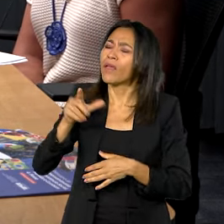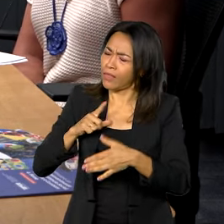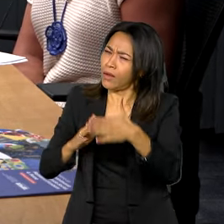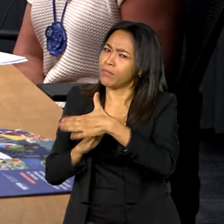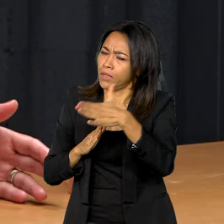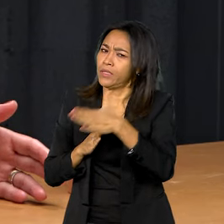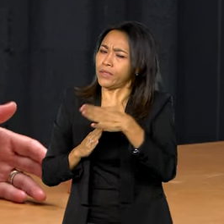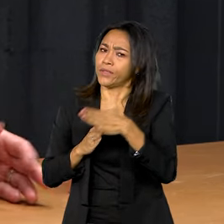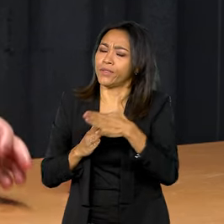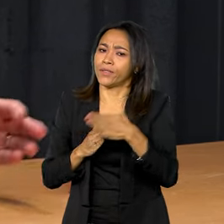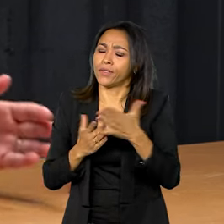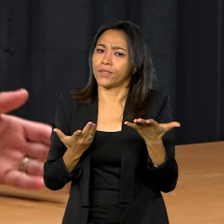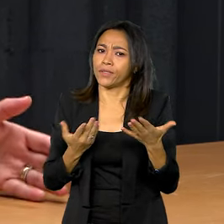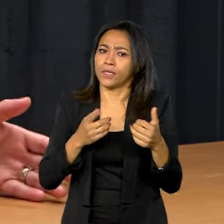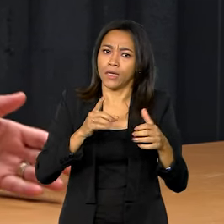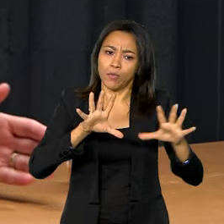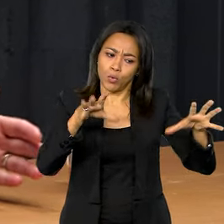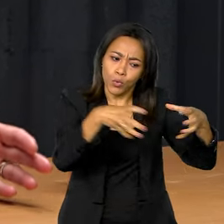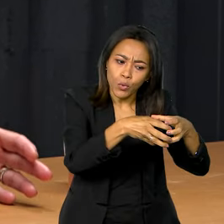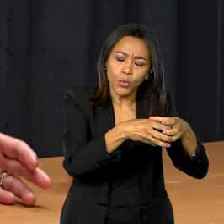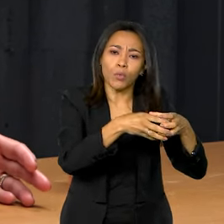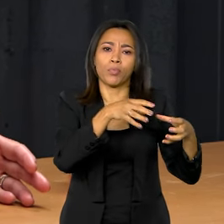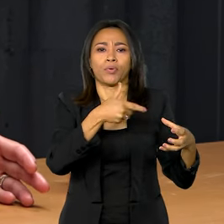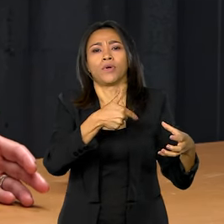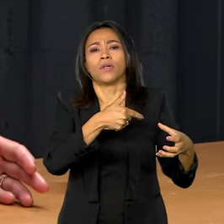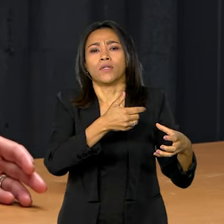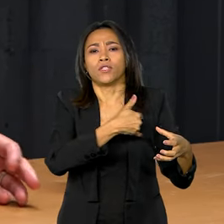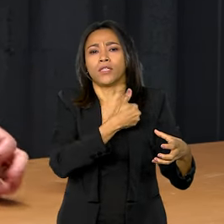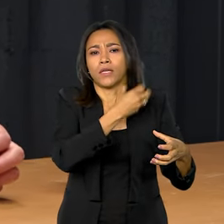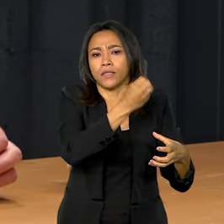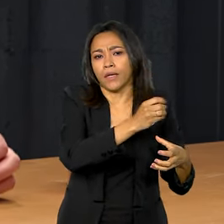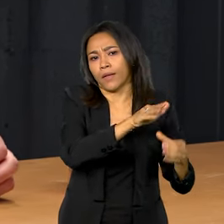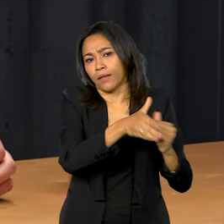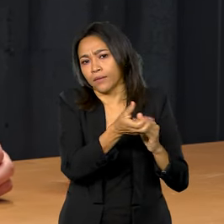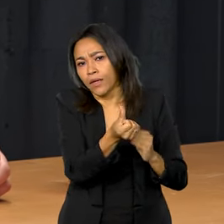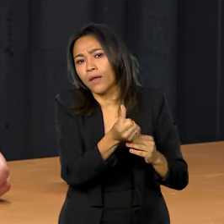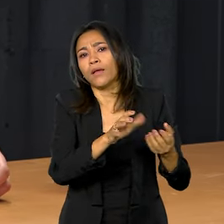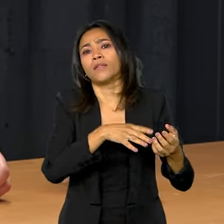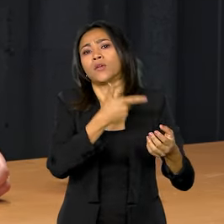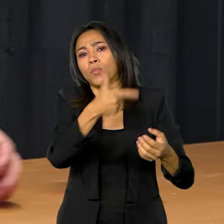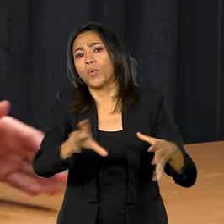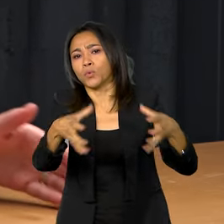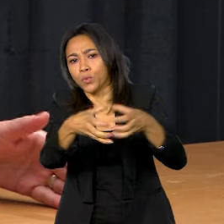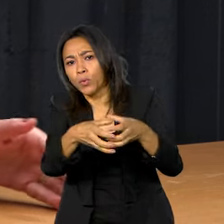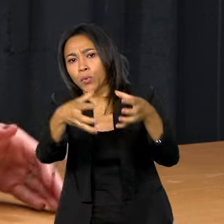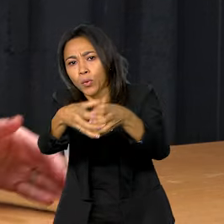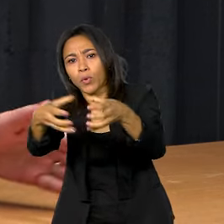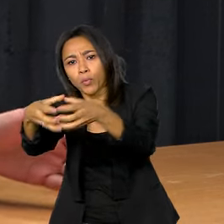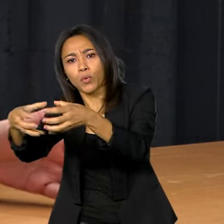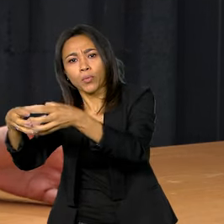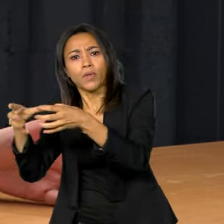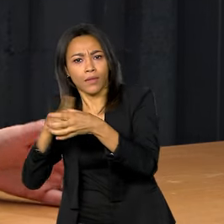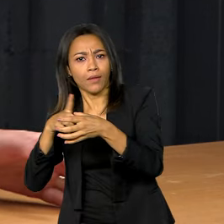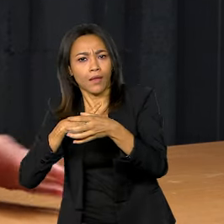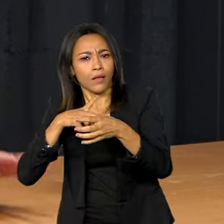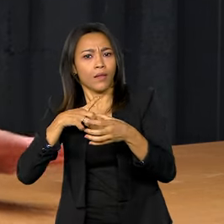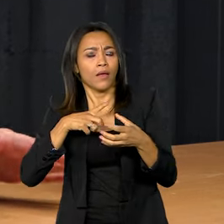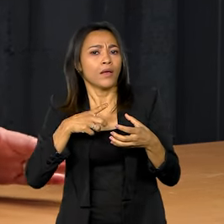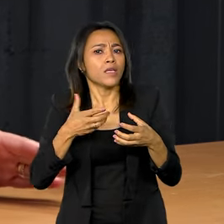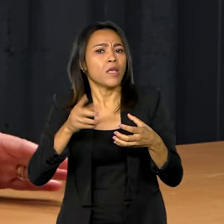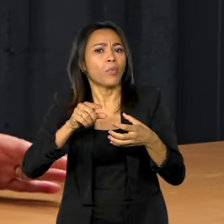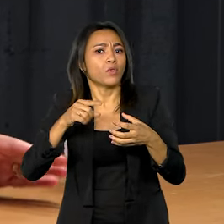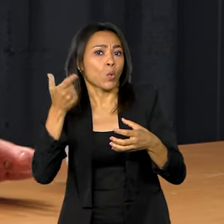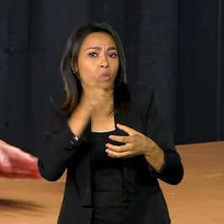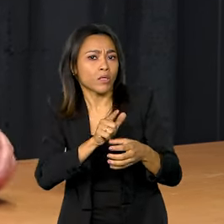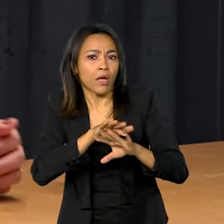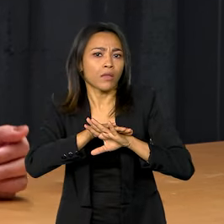desses benefícios variáveis o primeira infância o o familiar eh alcançou x não